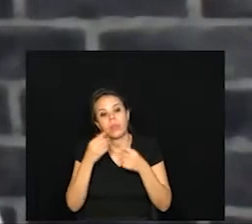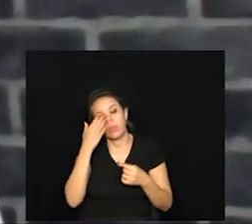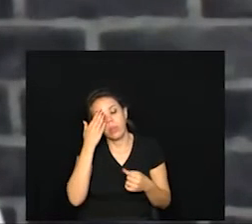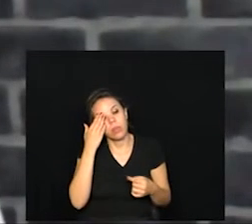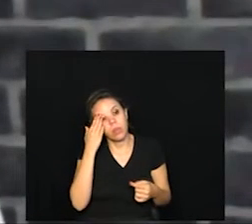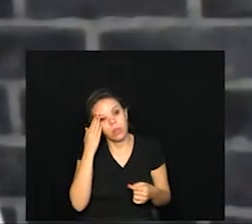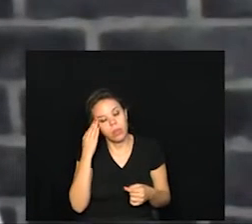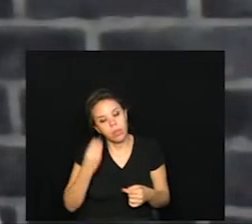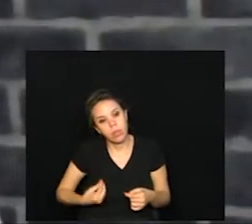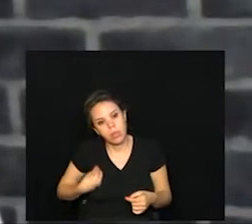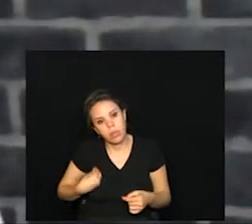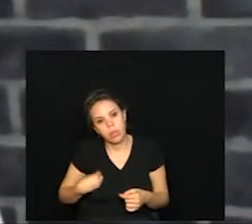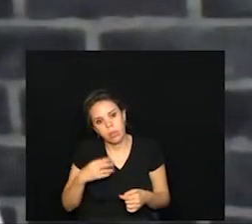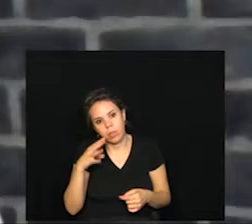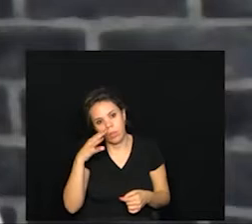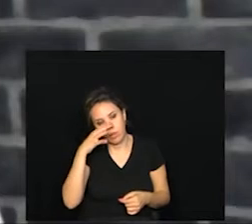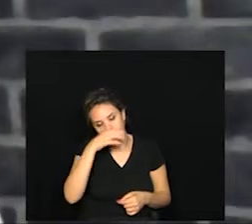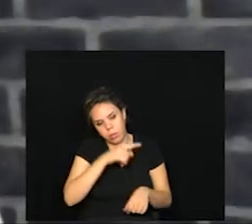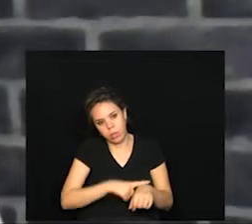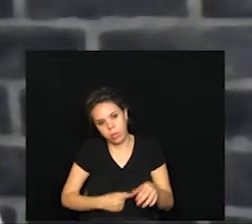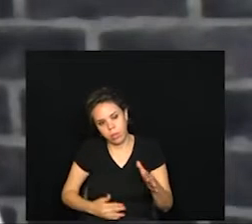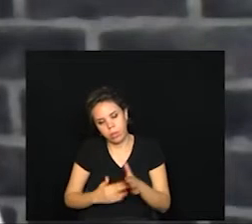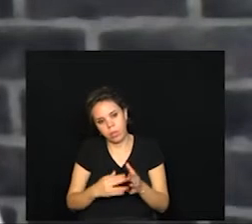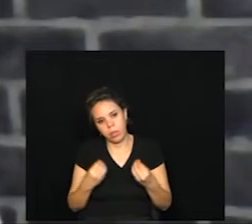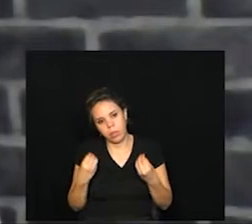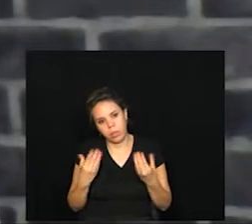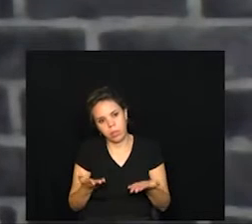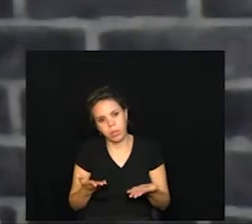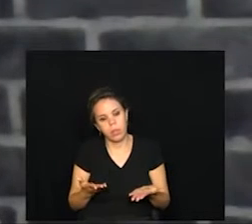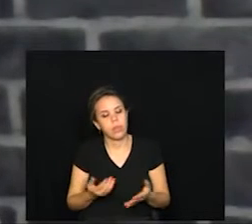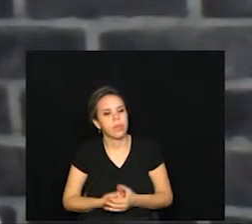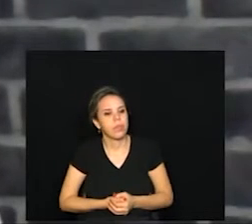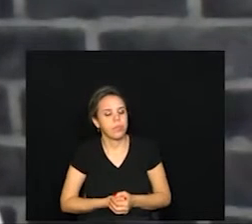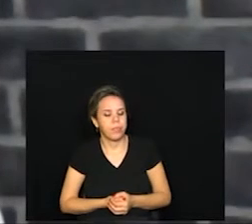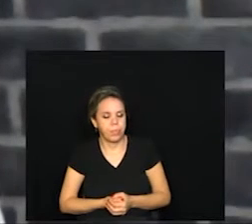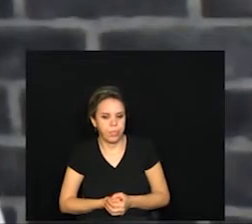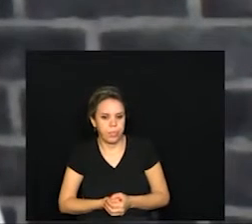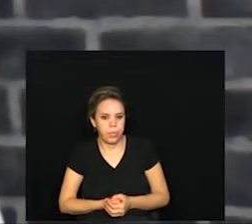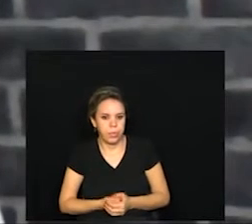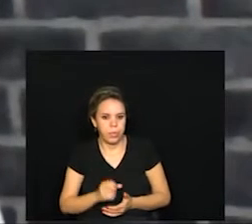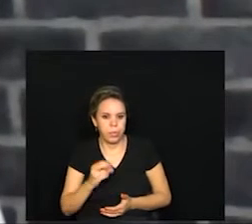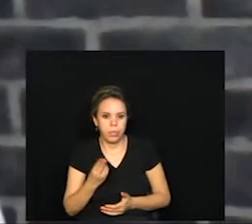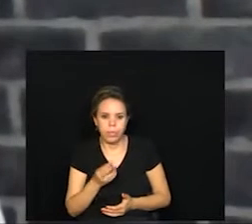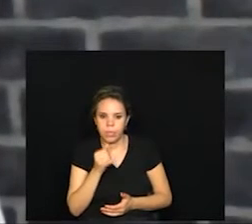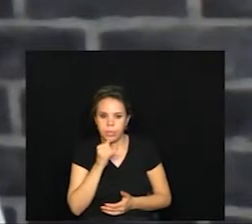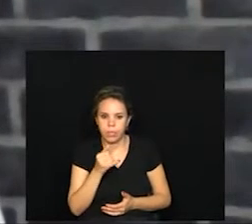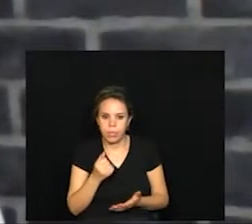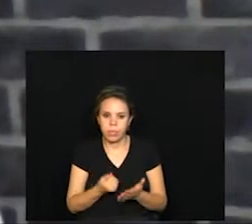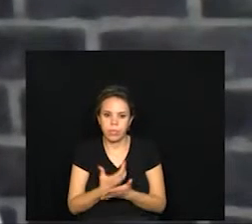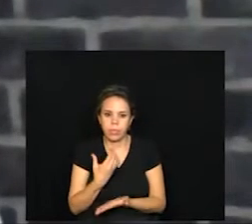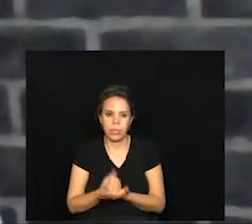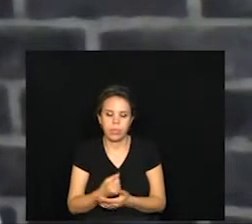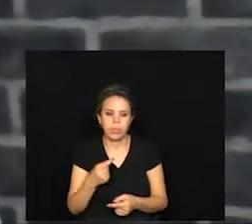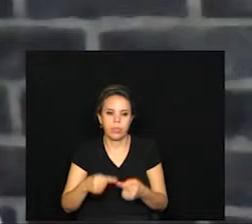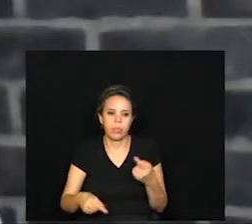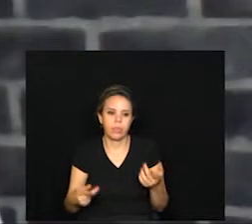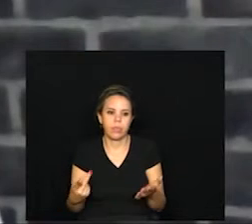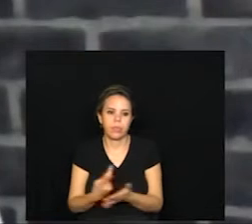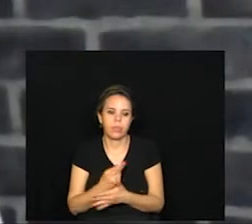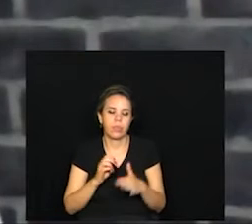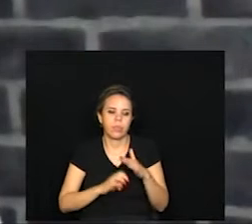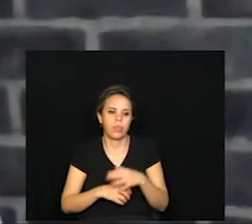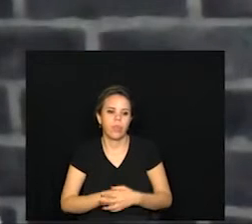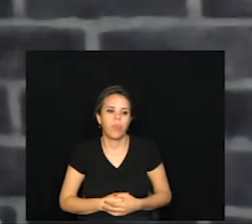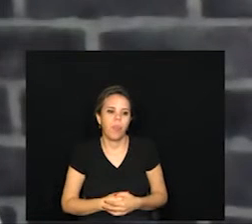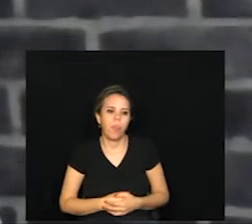ainda está no descumprimento do prazo da entrega ou de uma cobrança indevida da